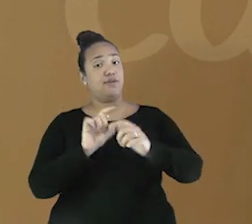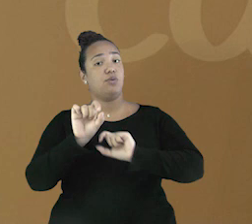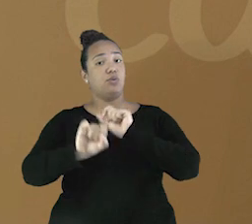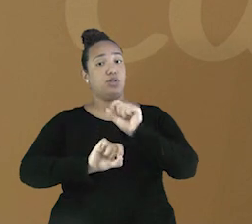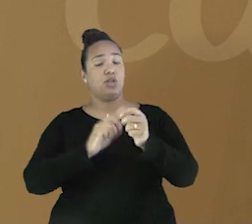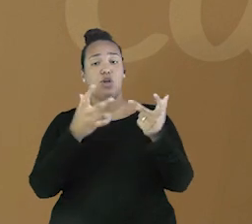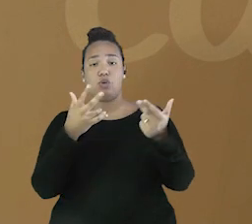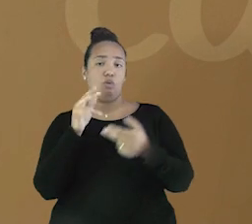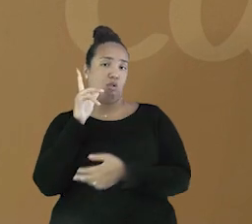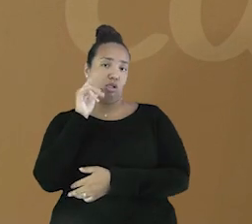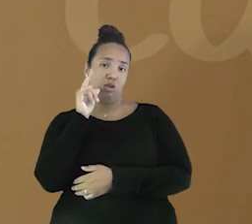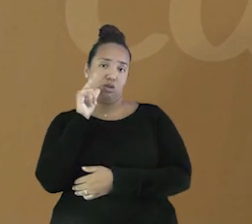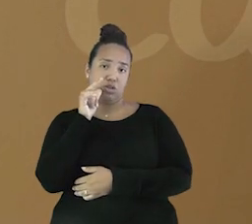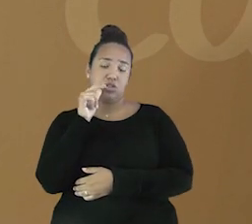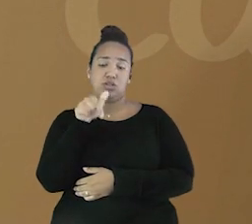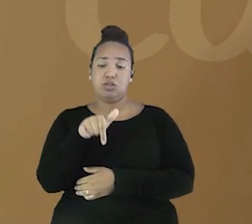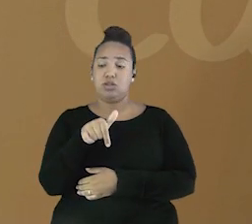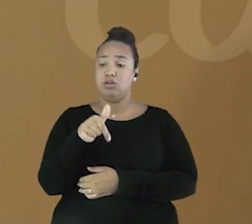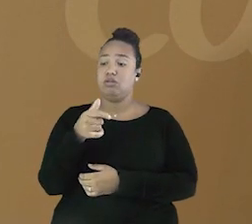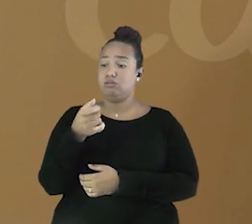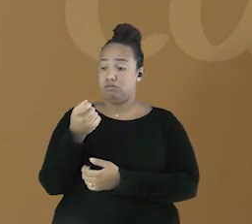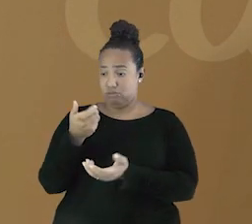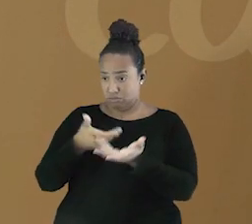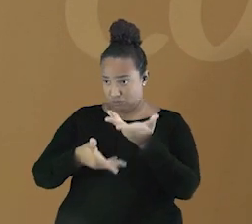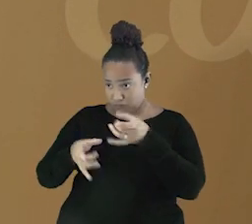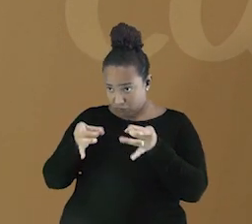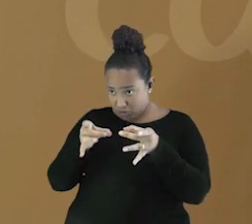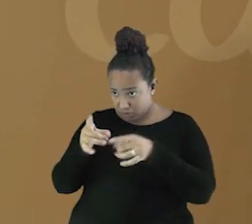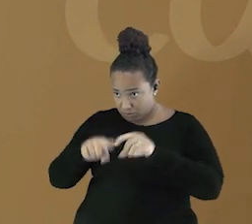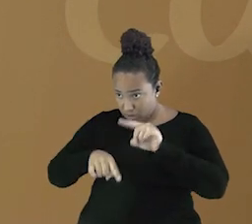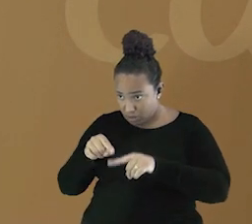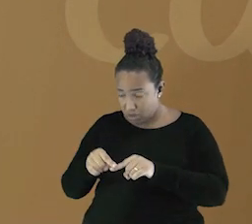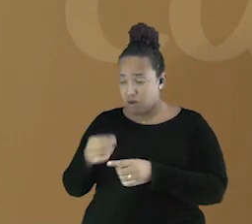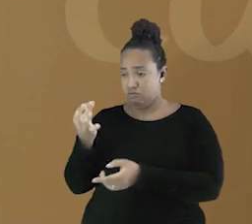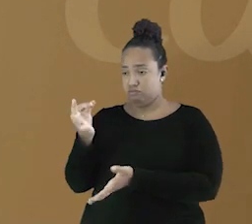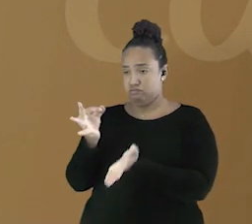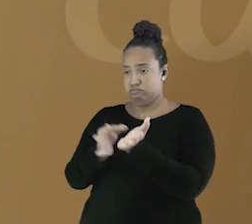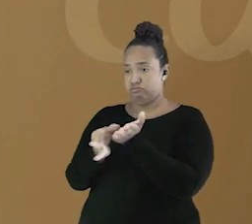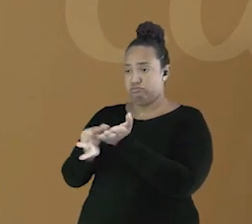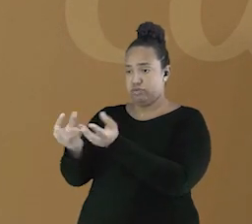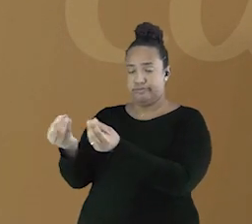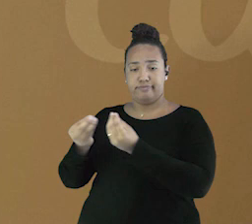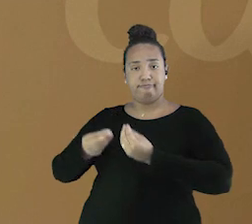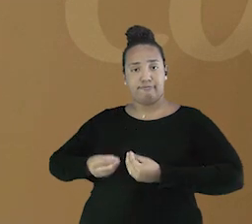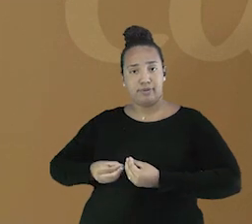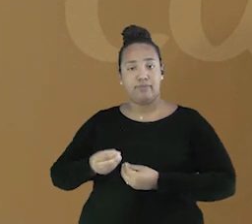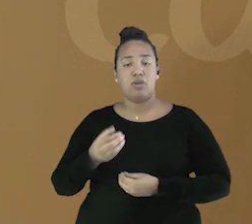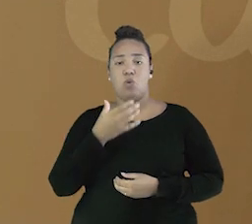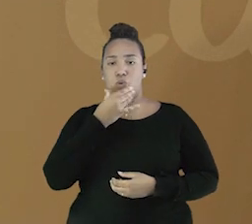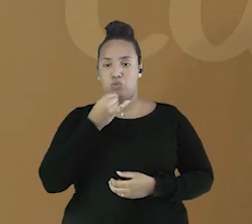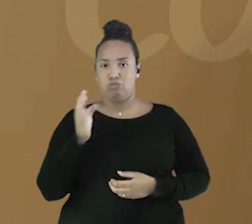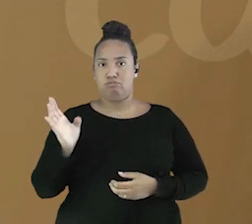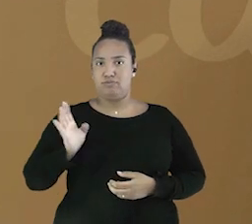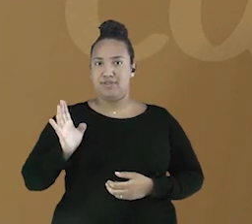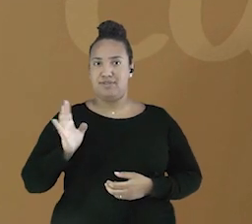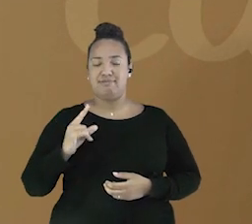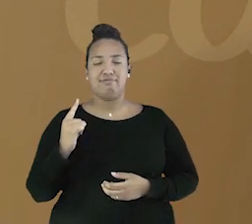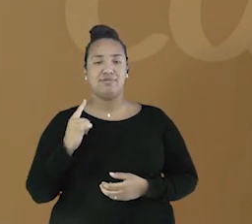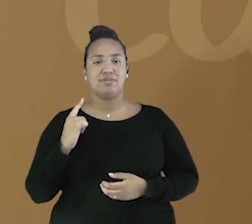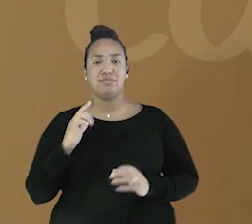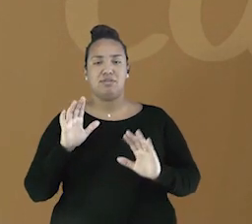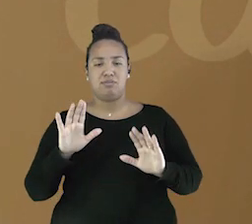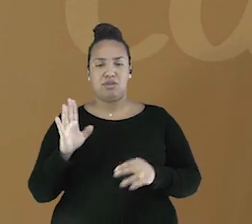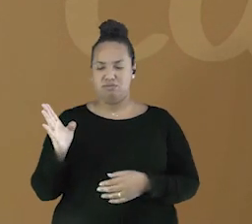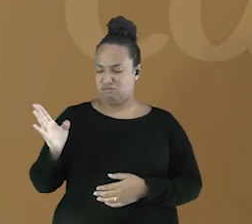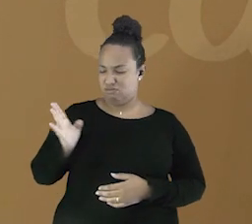grandes mercados e vendiam seus produtos em trocas de moedas, para os burgueses, os então burgos. Mas e aí, o